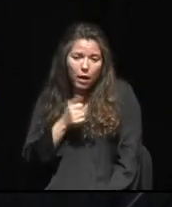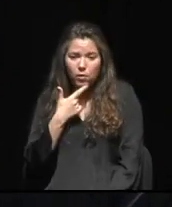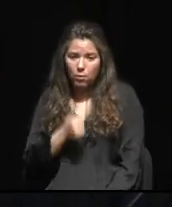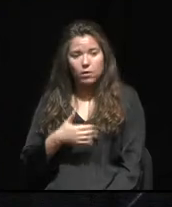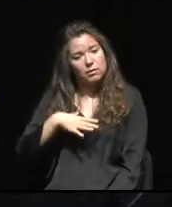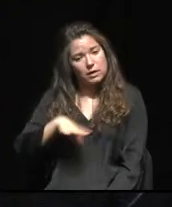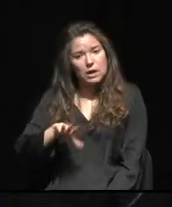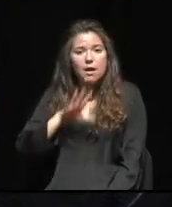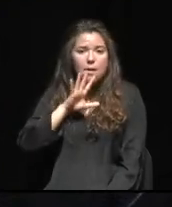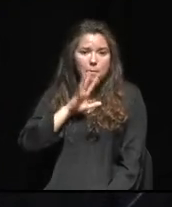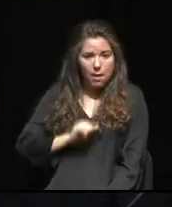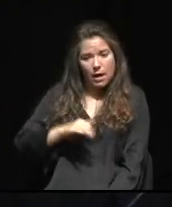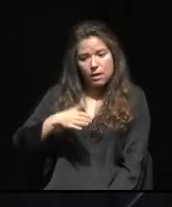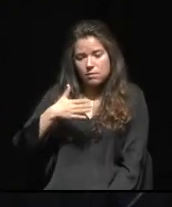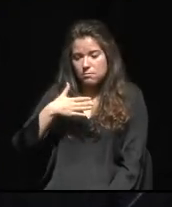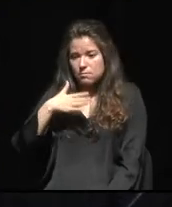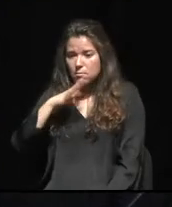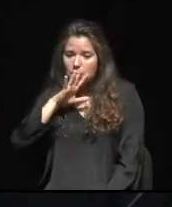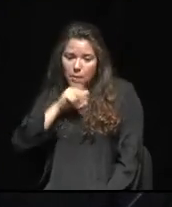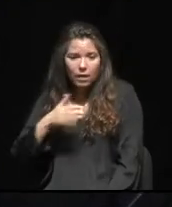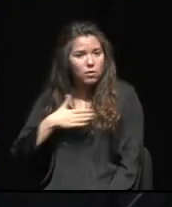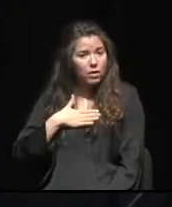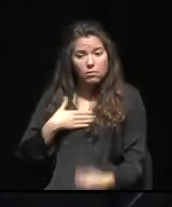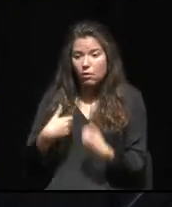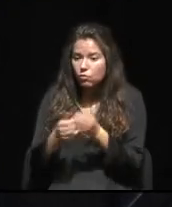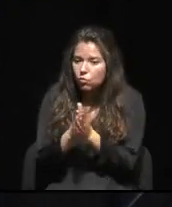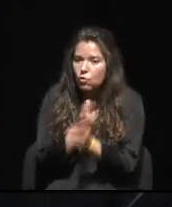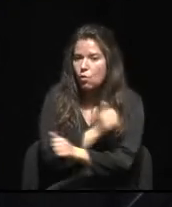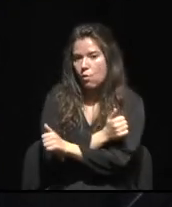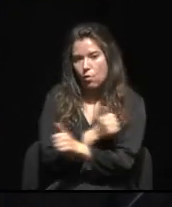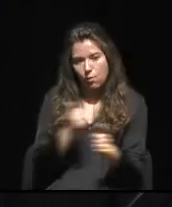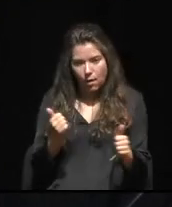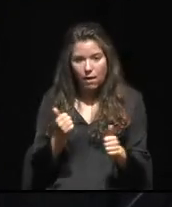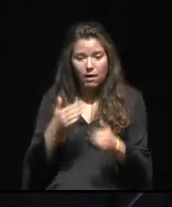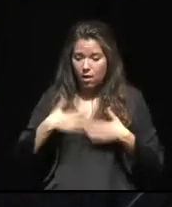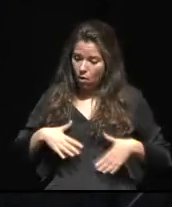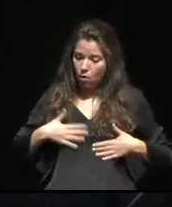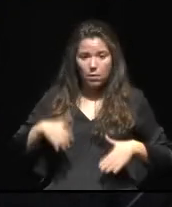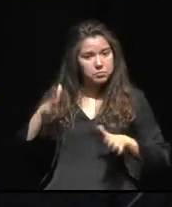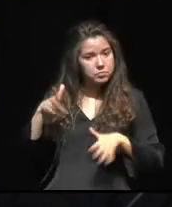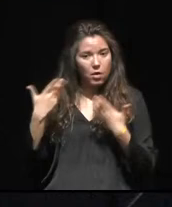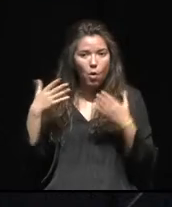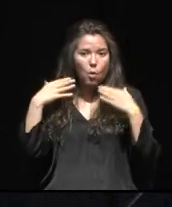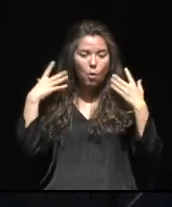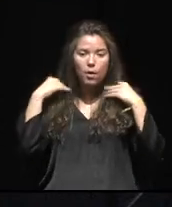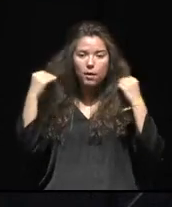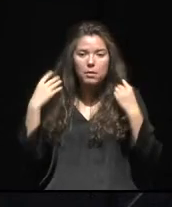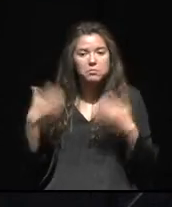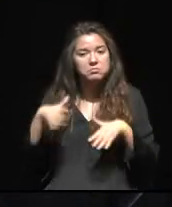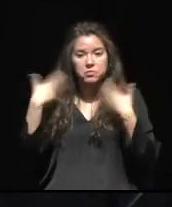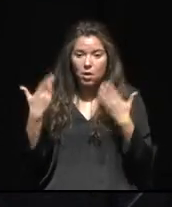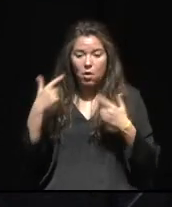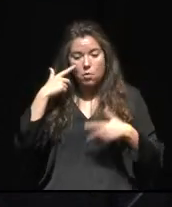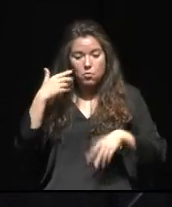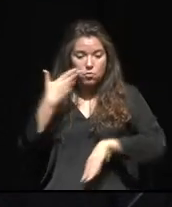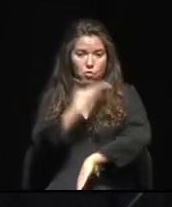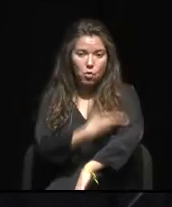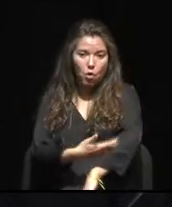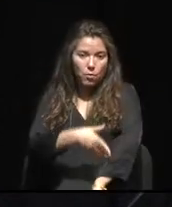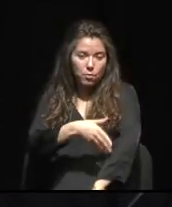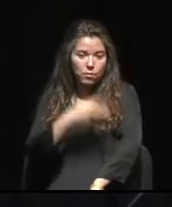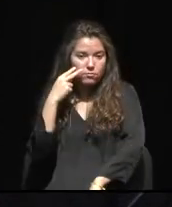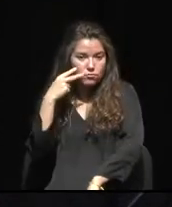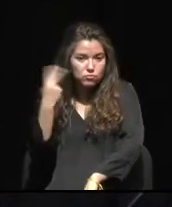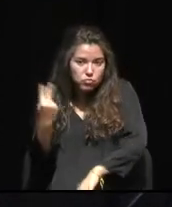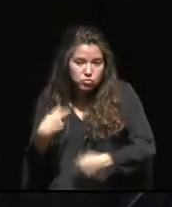querer ser mães podem não querer ser mães e está tudo bem podem usar a roupa que quiserem o cabelo como quiserem mostrar o corpo não mostrar o